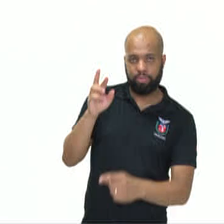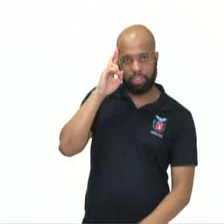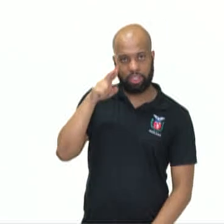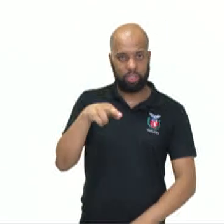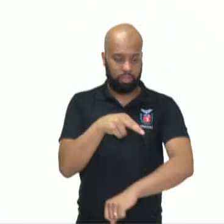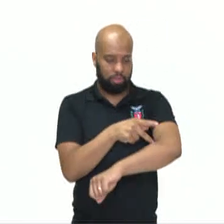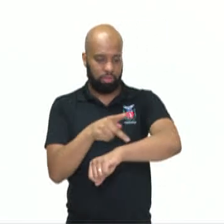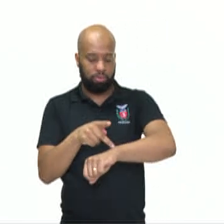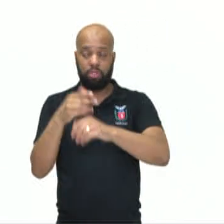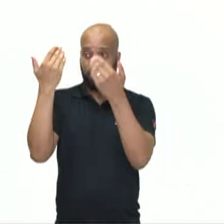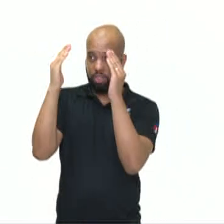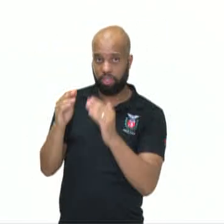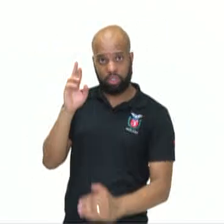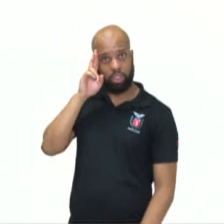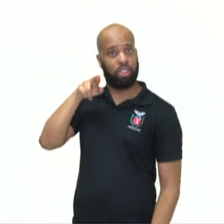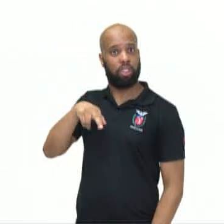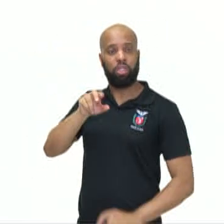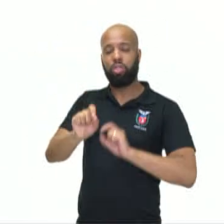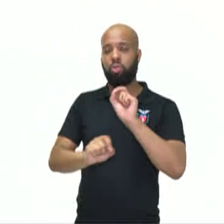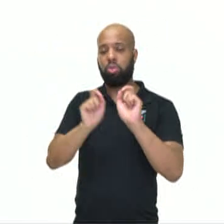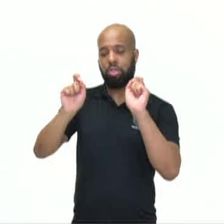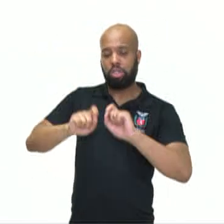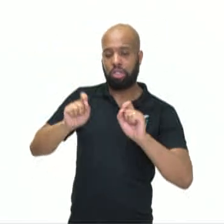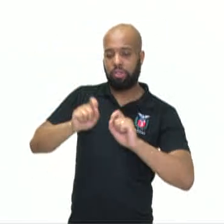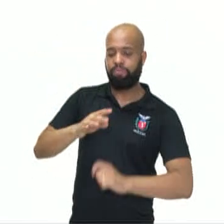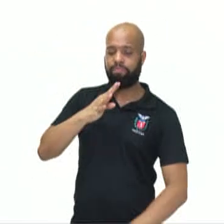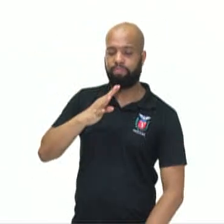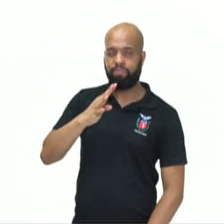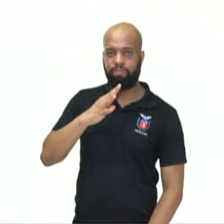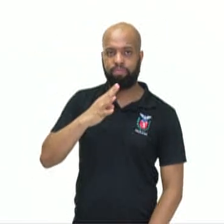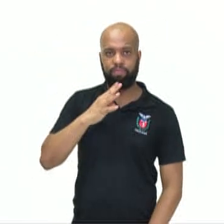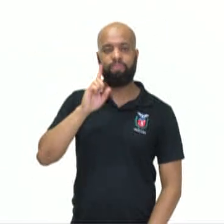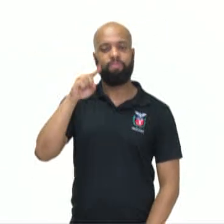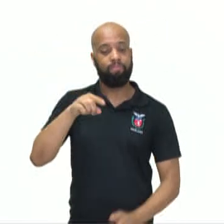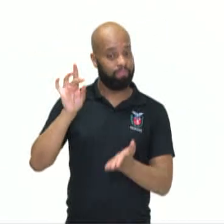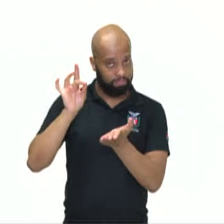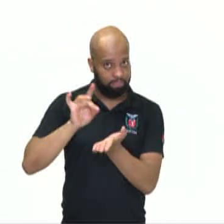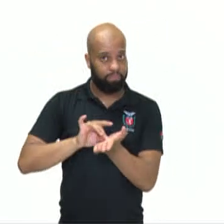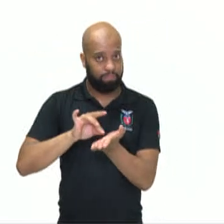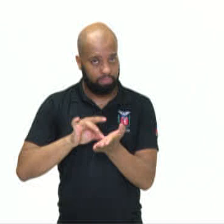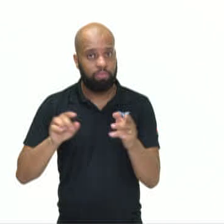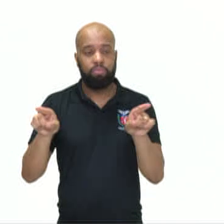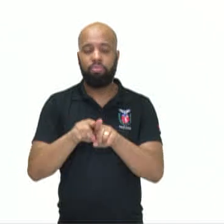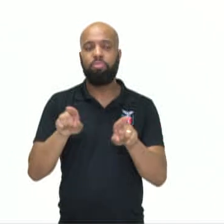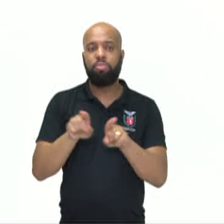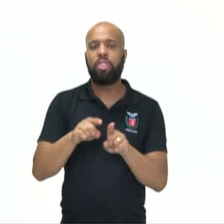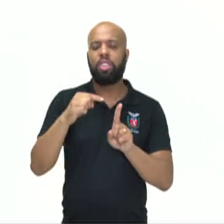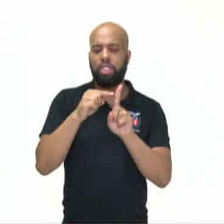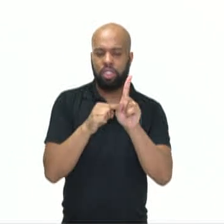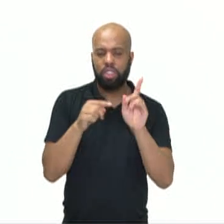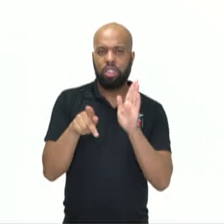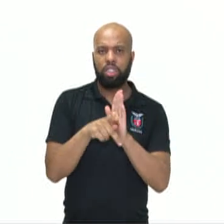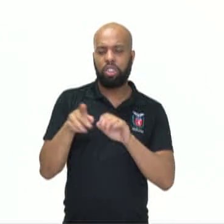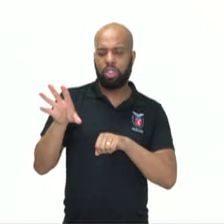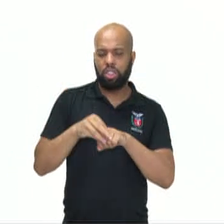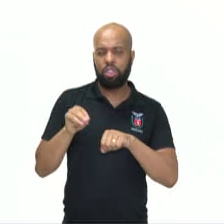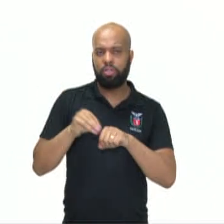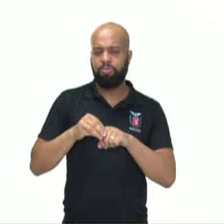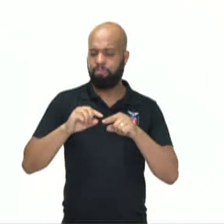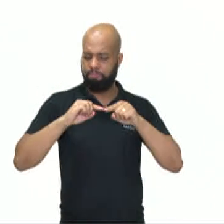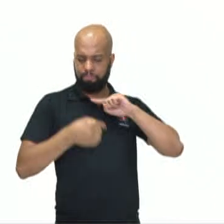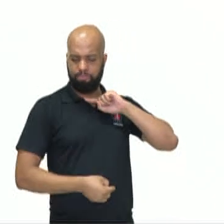a razão, o que pode ser conhecido legitimamente e que tipo de conhecimento não